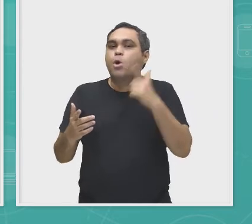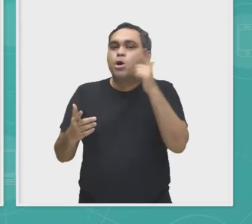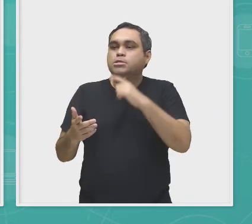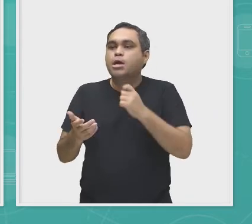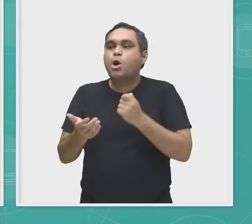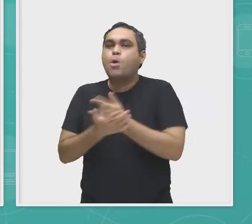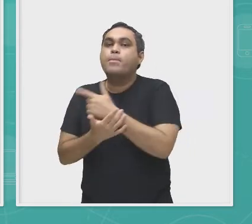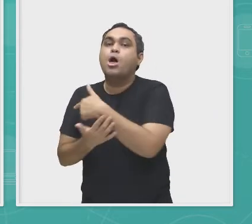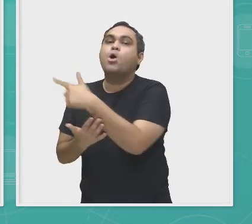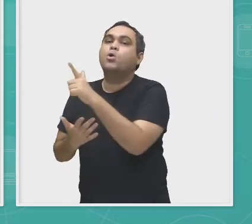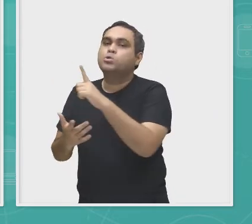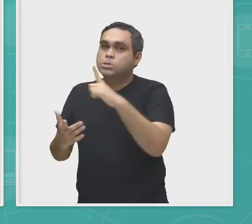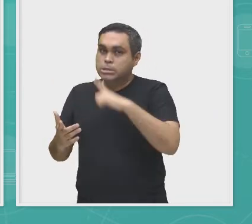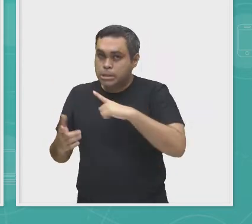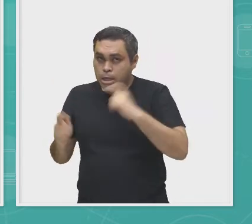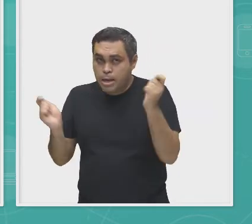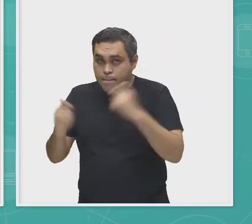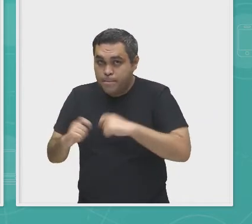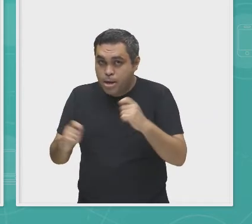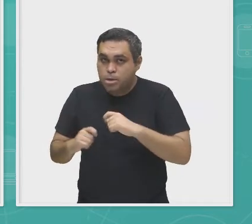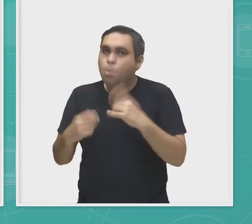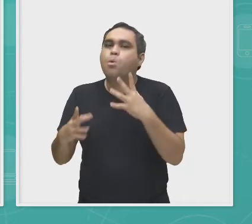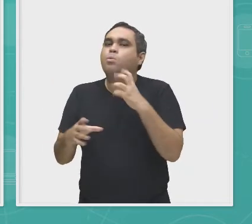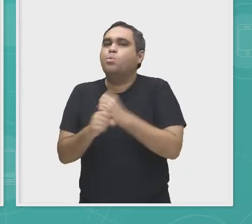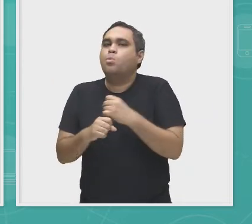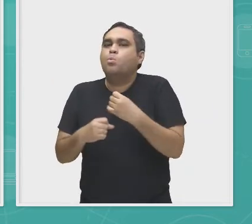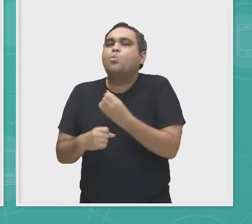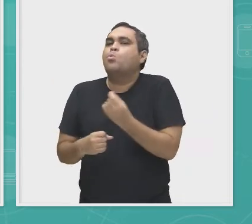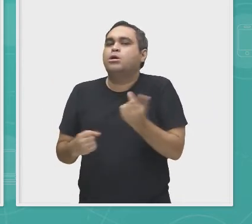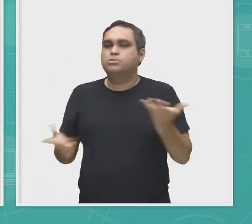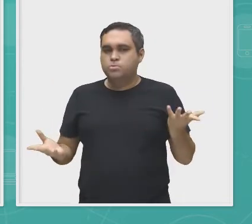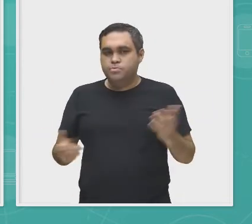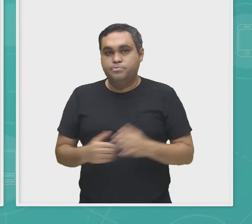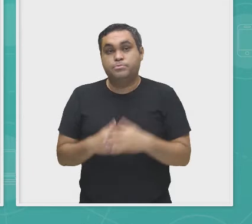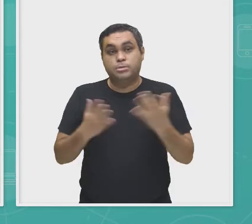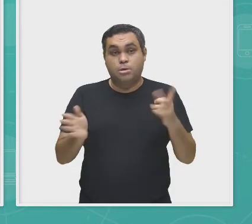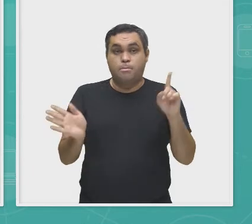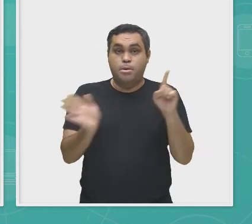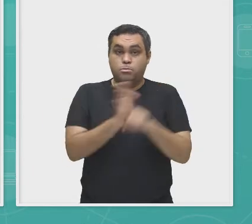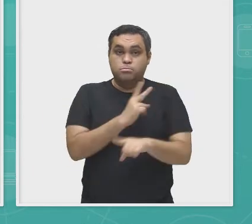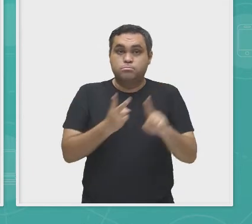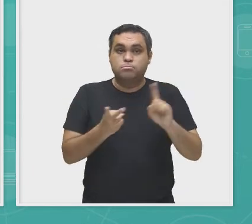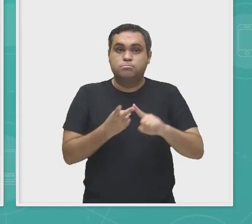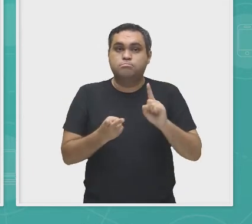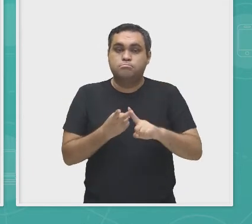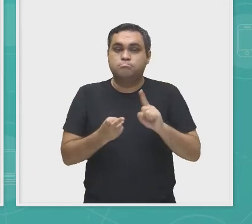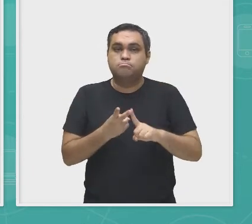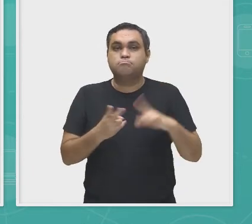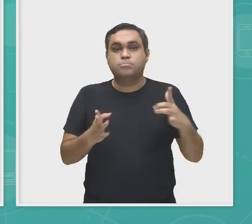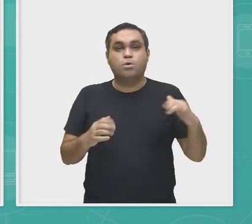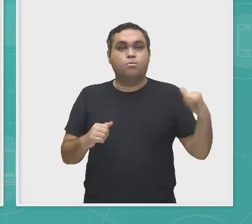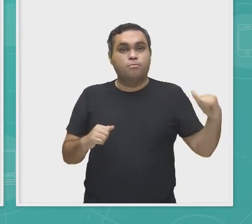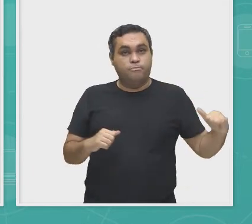primeira situação. Segunda situação, questão 2. Um avião